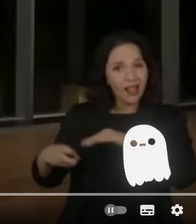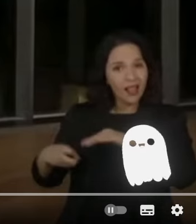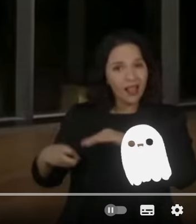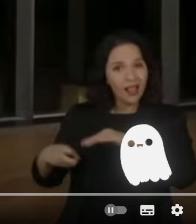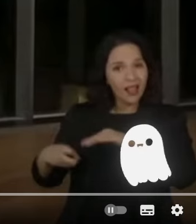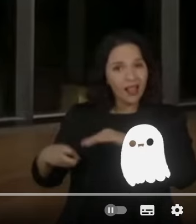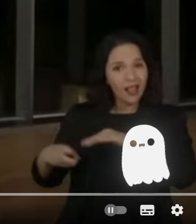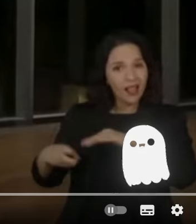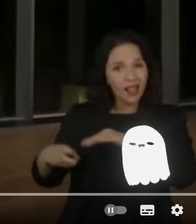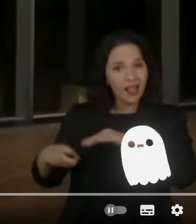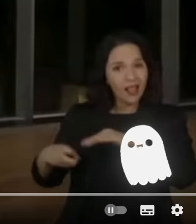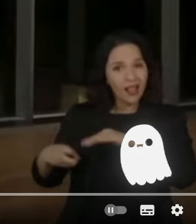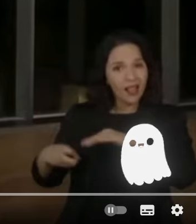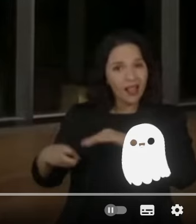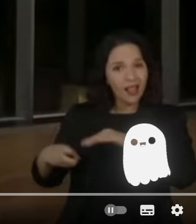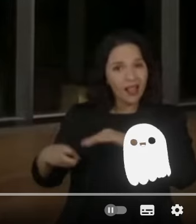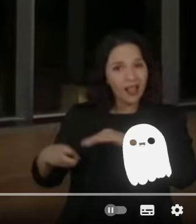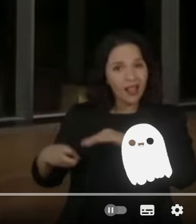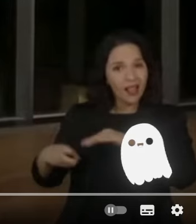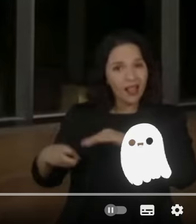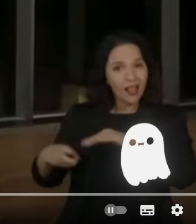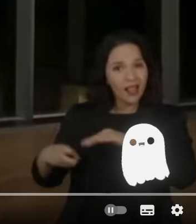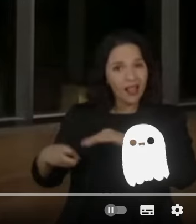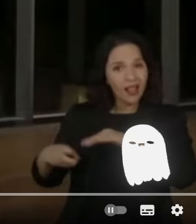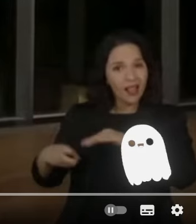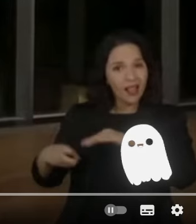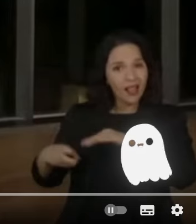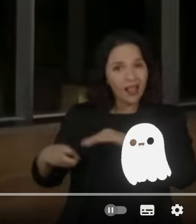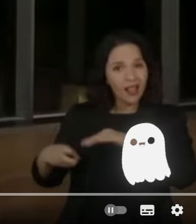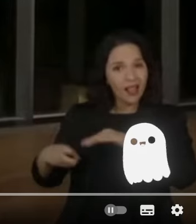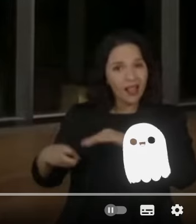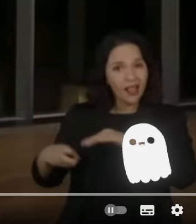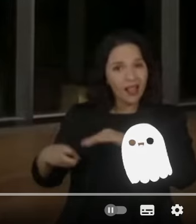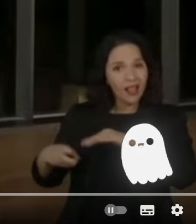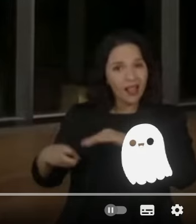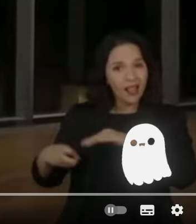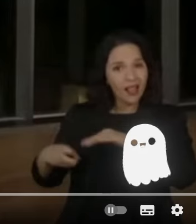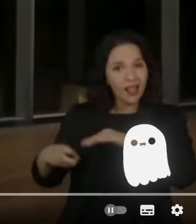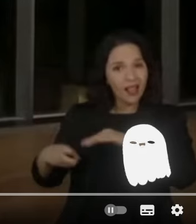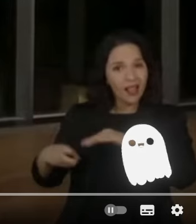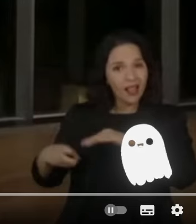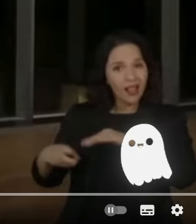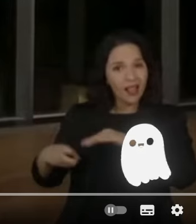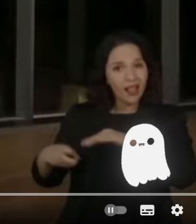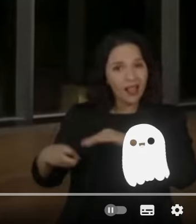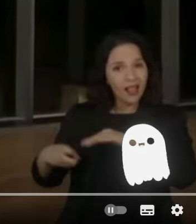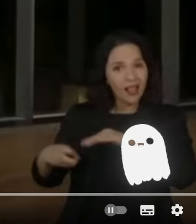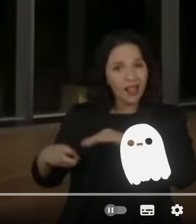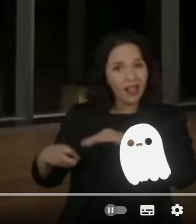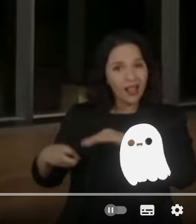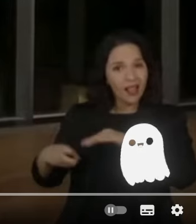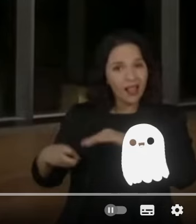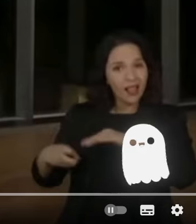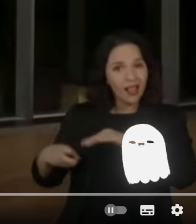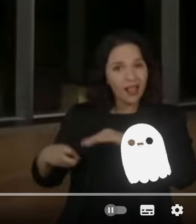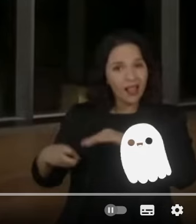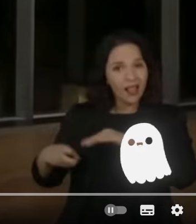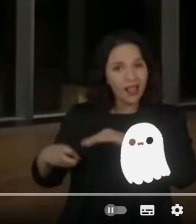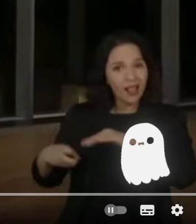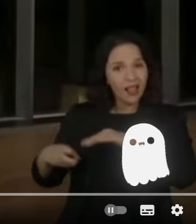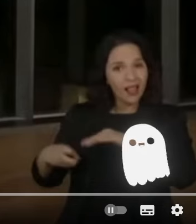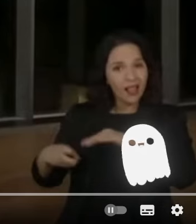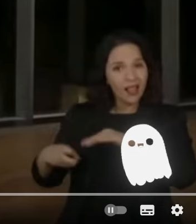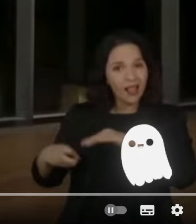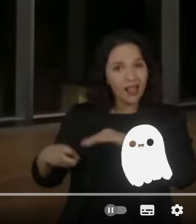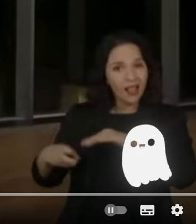por exemplo, filme de terror, livro de terror e tal, é diferente do que jogo. Ele gosta muito de jogar, mas eu mandei até